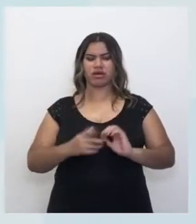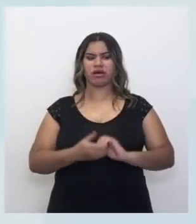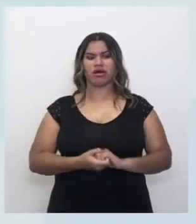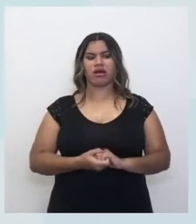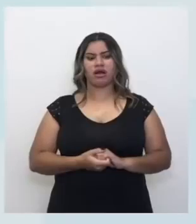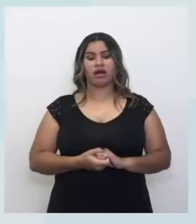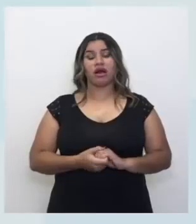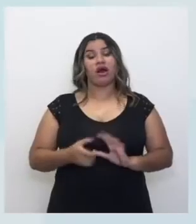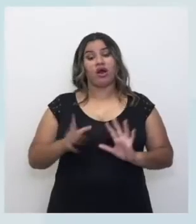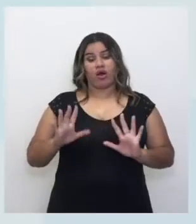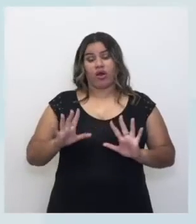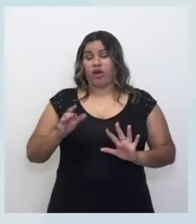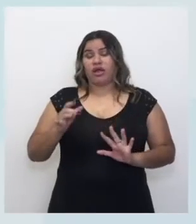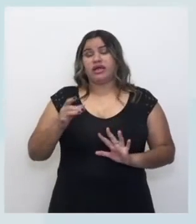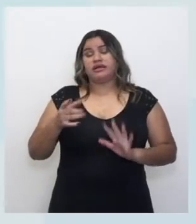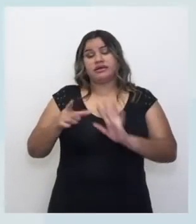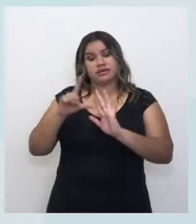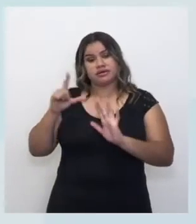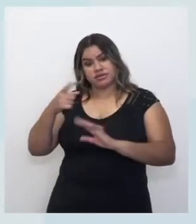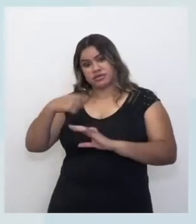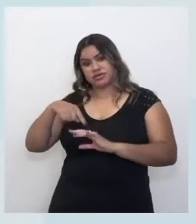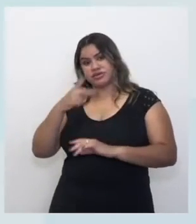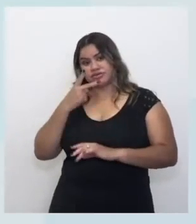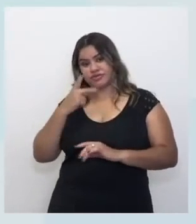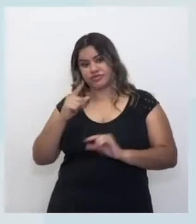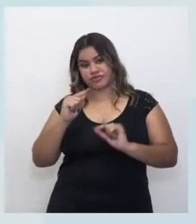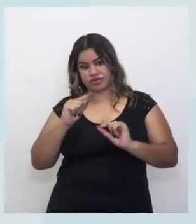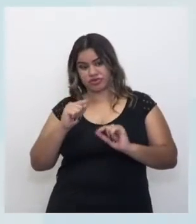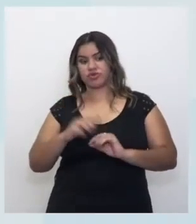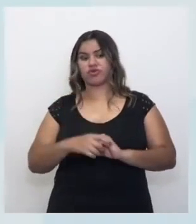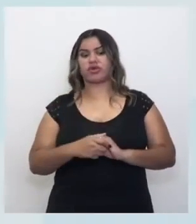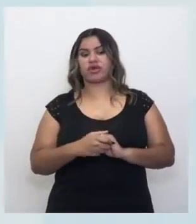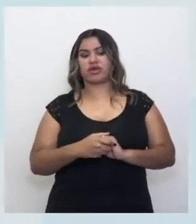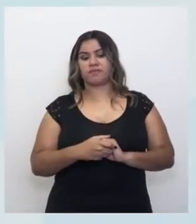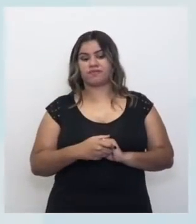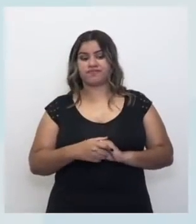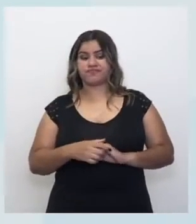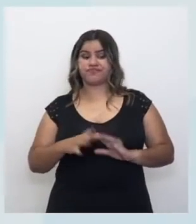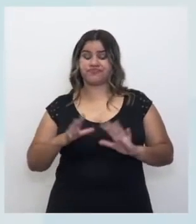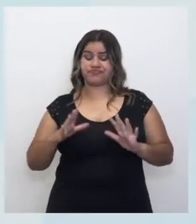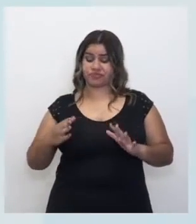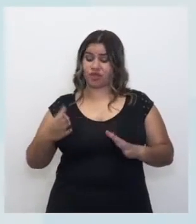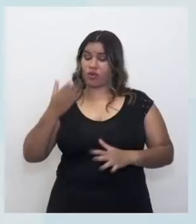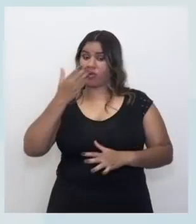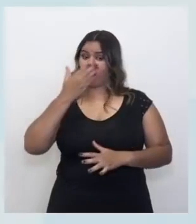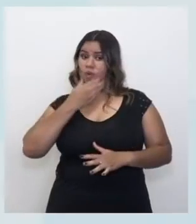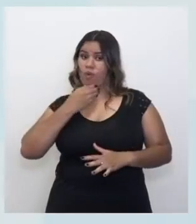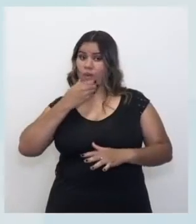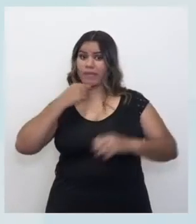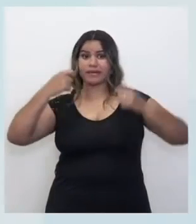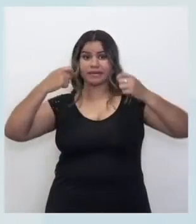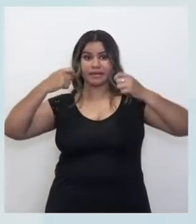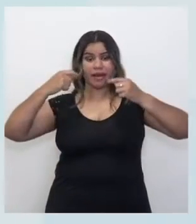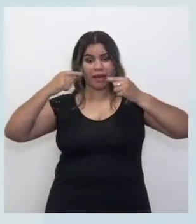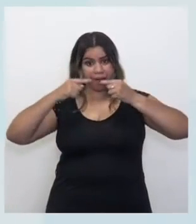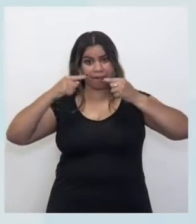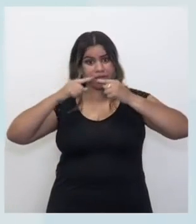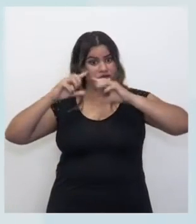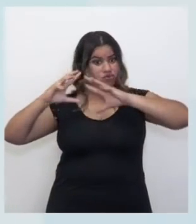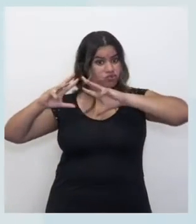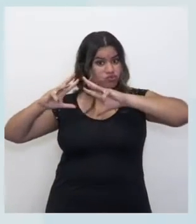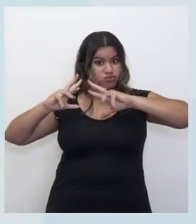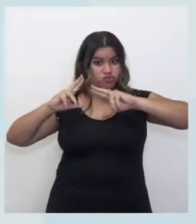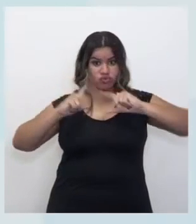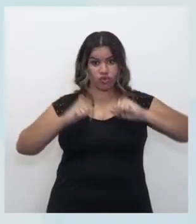agora a gente estava dizendo o seguinte: bom, Agnes Heller dizia que não há homem fora da cotidianidade. Todo